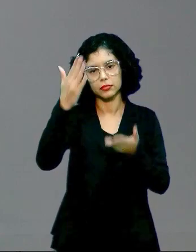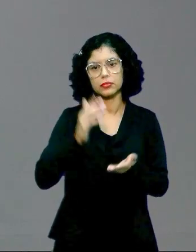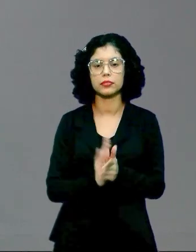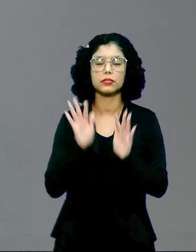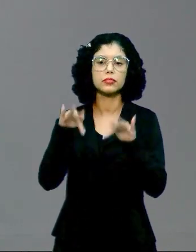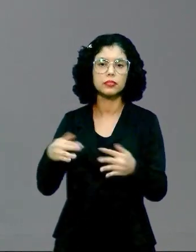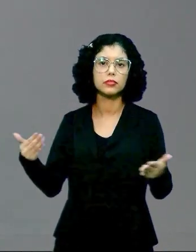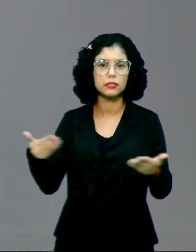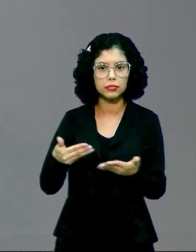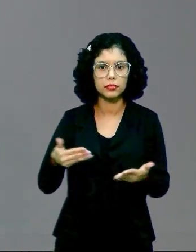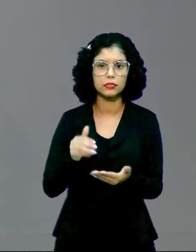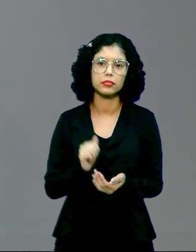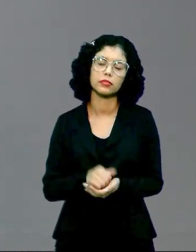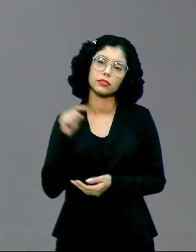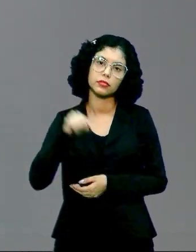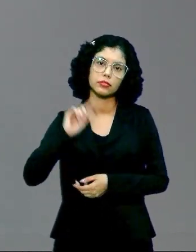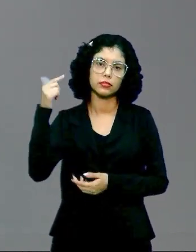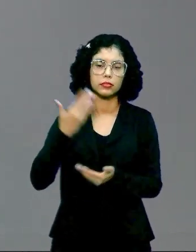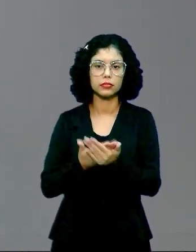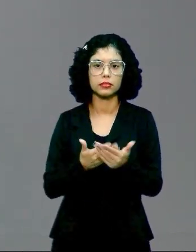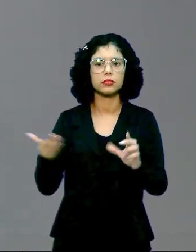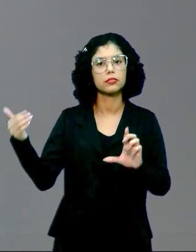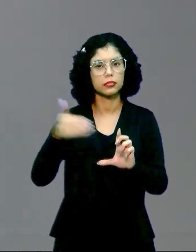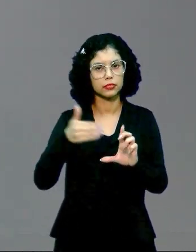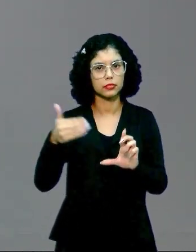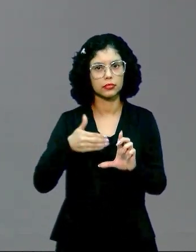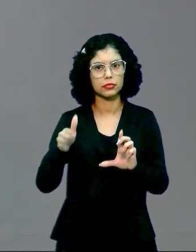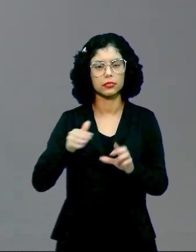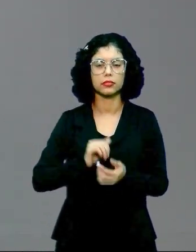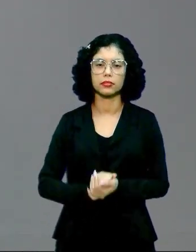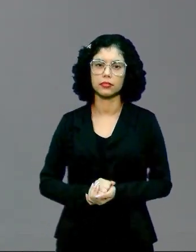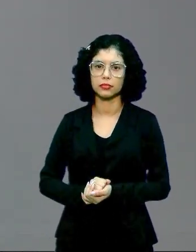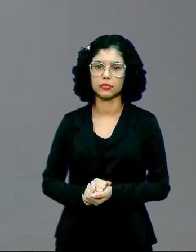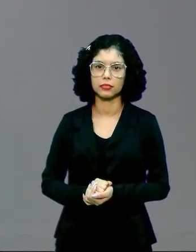por ficarem até aqui. Para essa e outras aulas, acessem a nossa